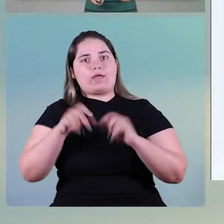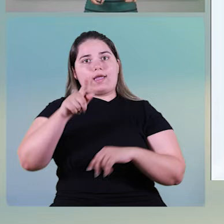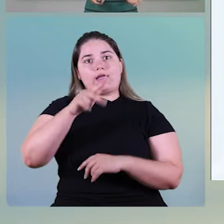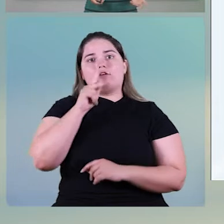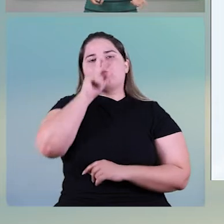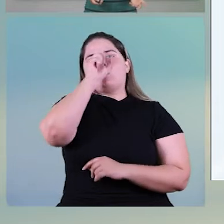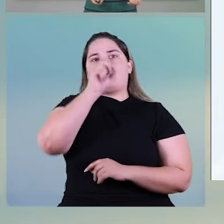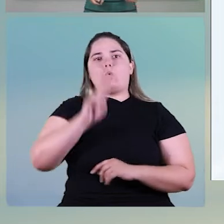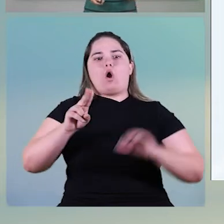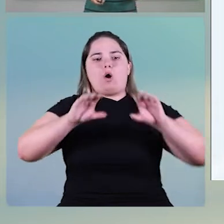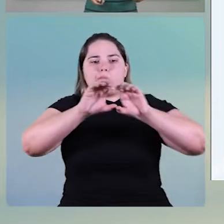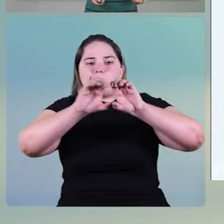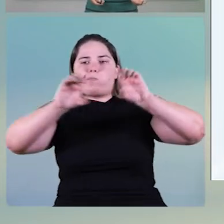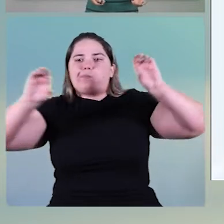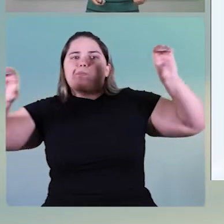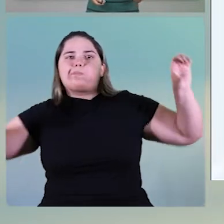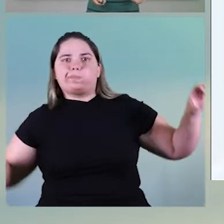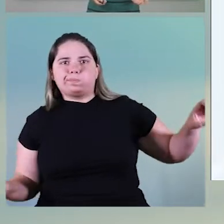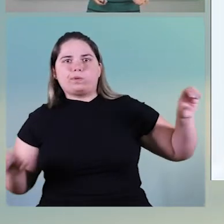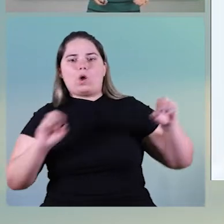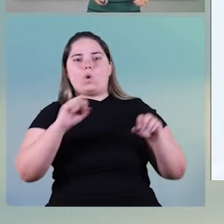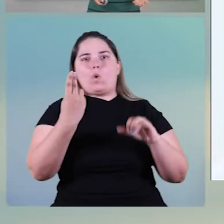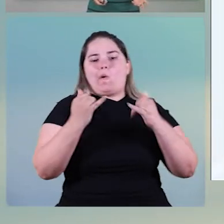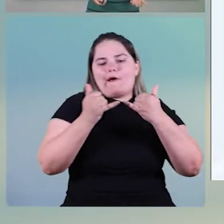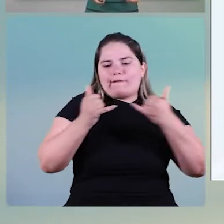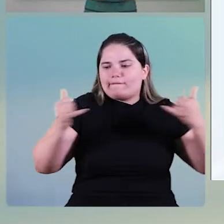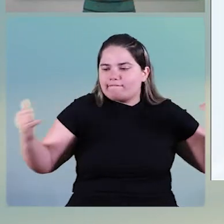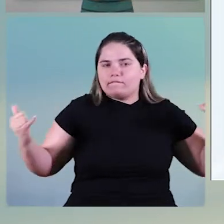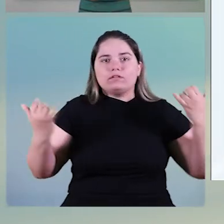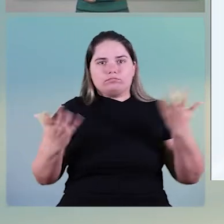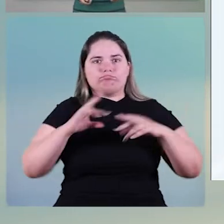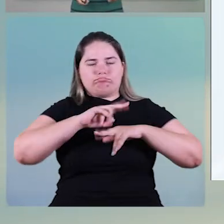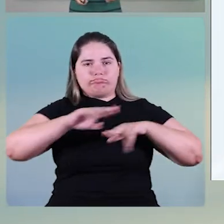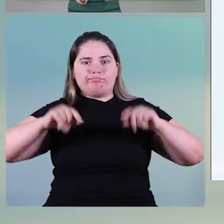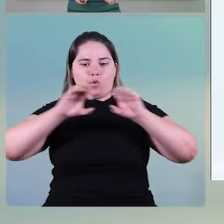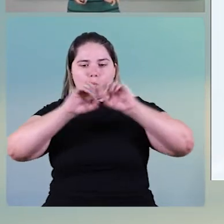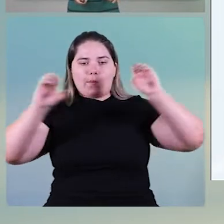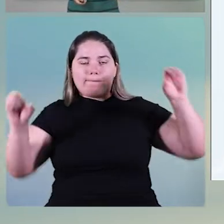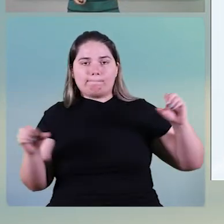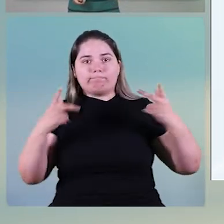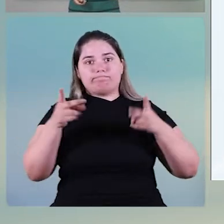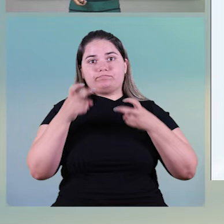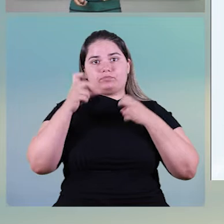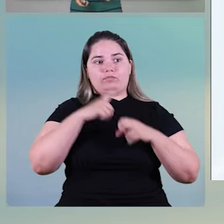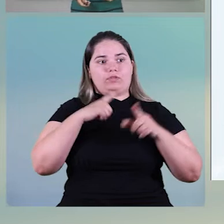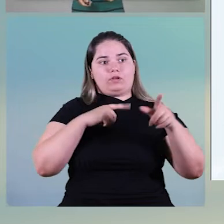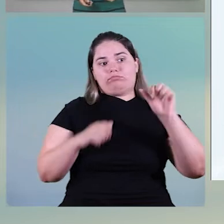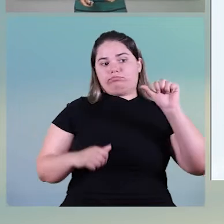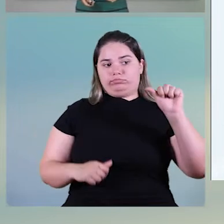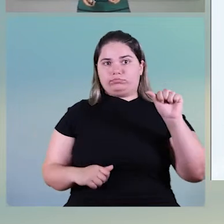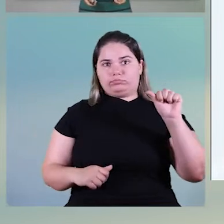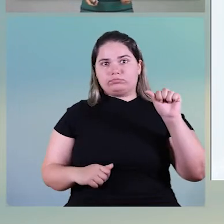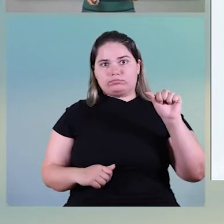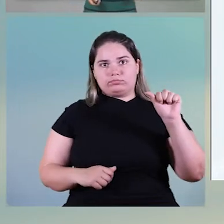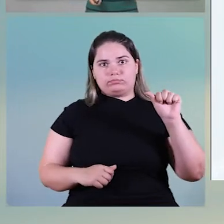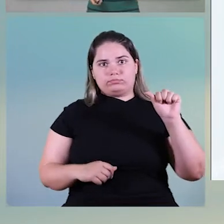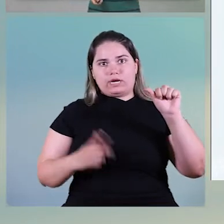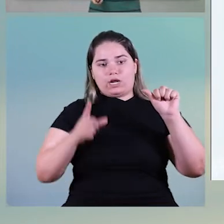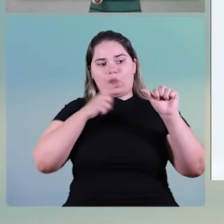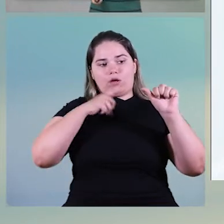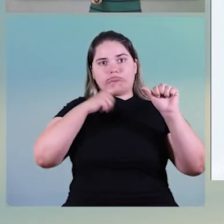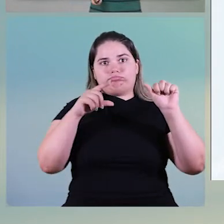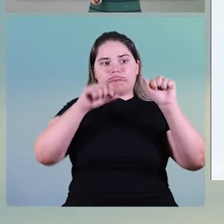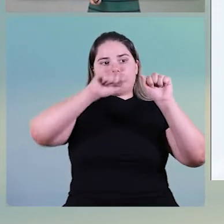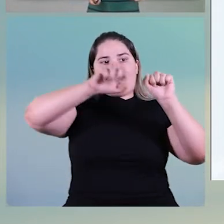por cordas, por cordões, por correntes, tá? Veja que eu tenho aí o bloco A preso a